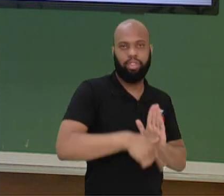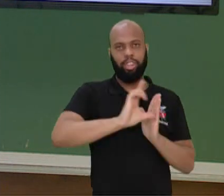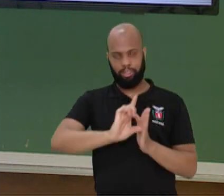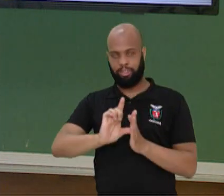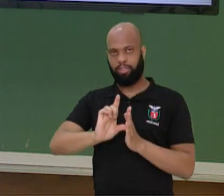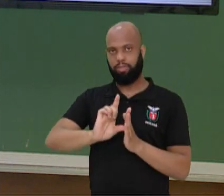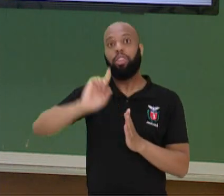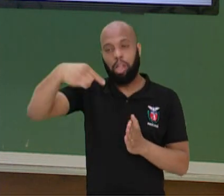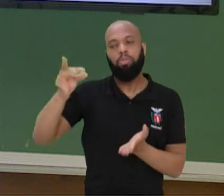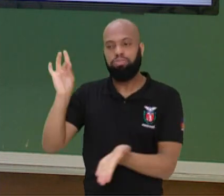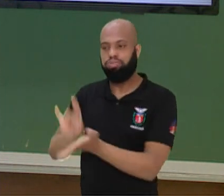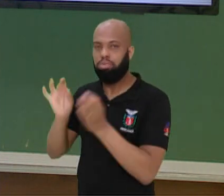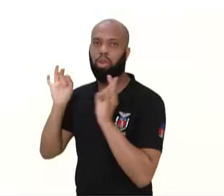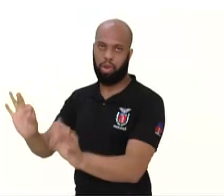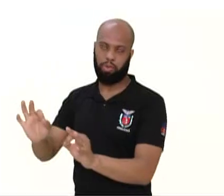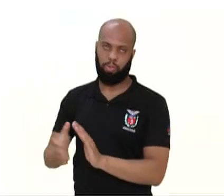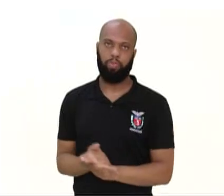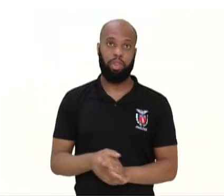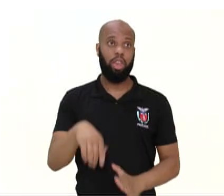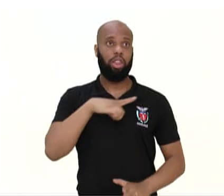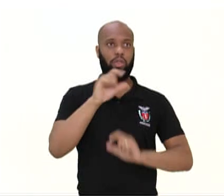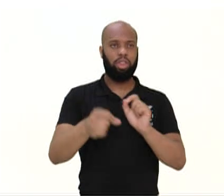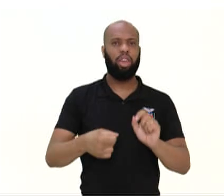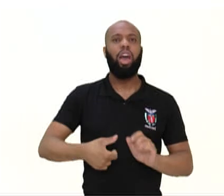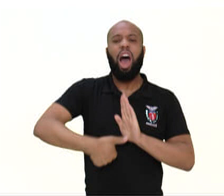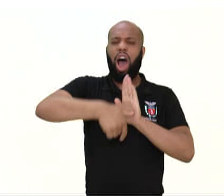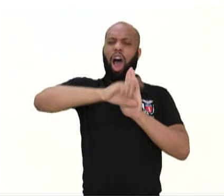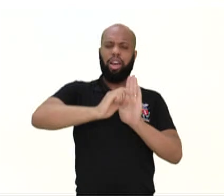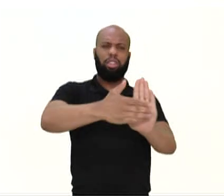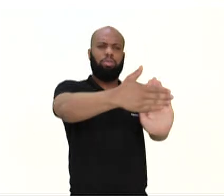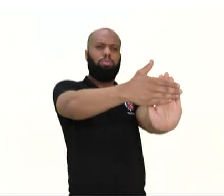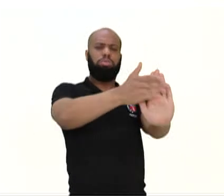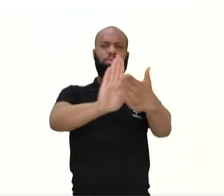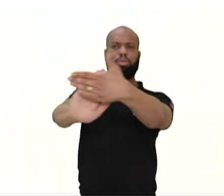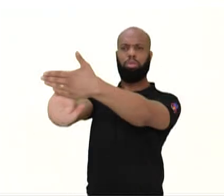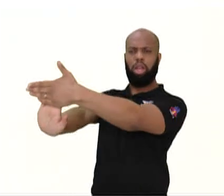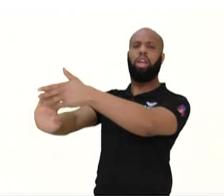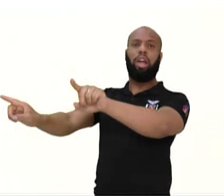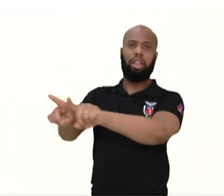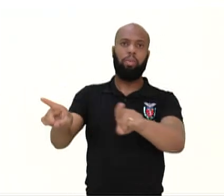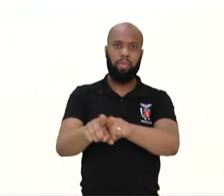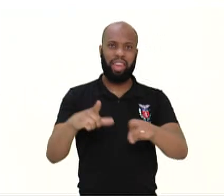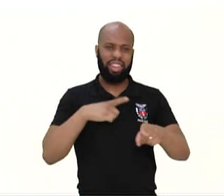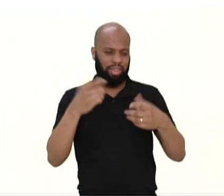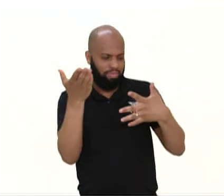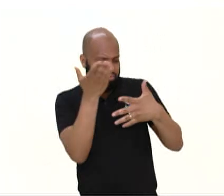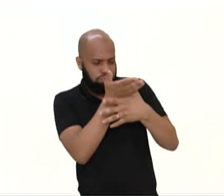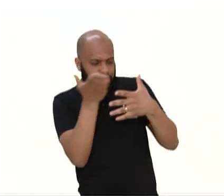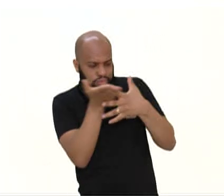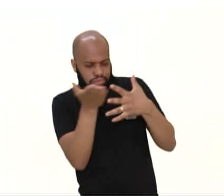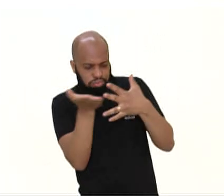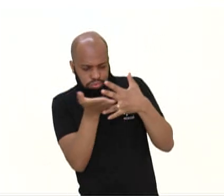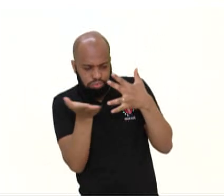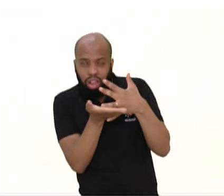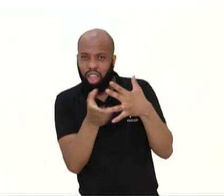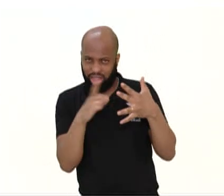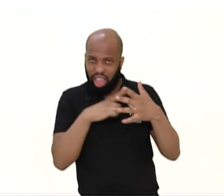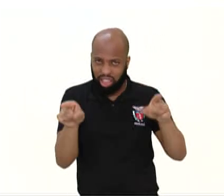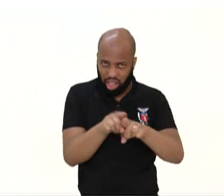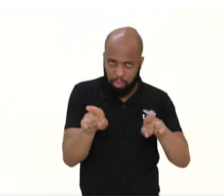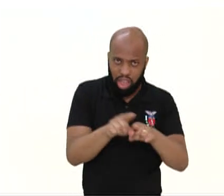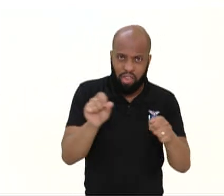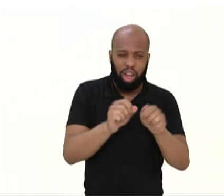E aí eu lanço aqui um questionamento. Devo alongar antes do treino e entre as séries? Então é comum entre as pessoas